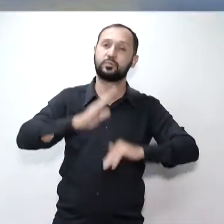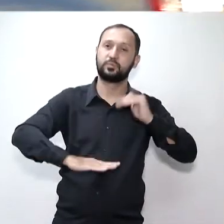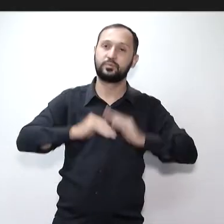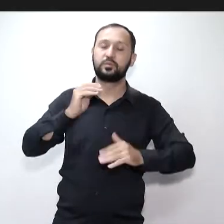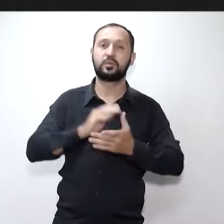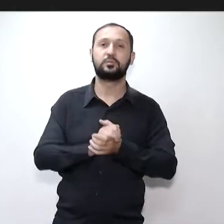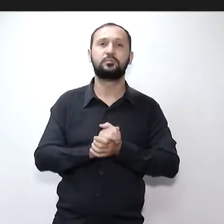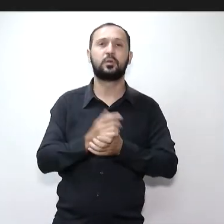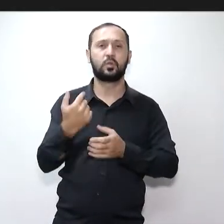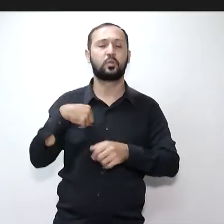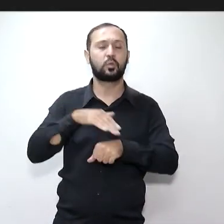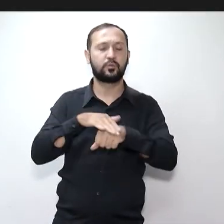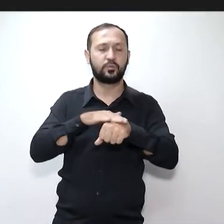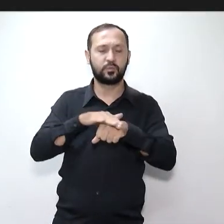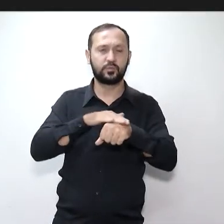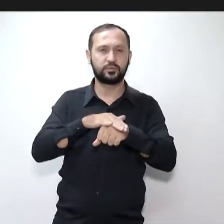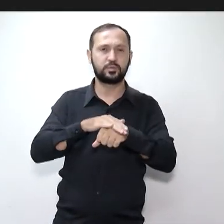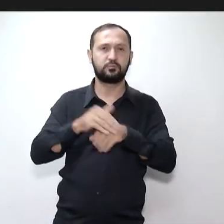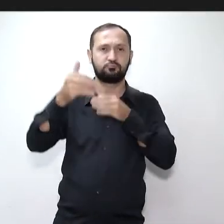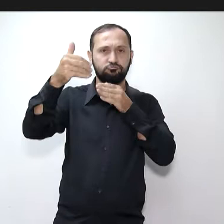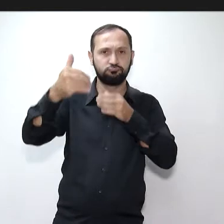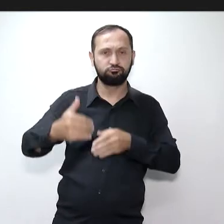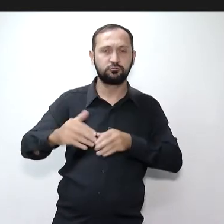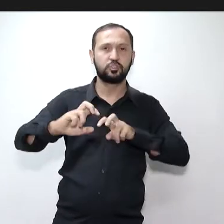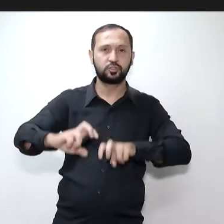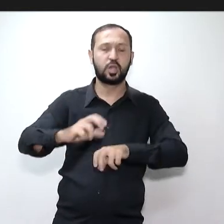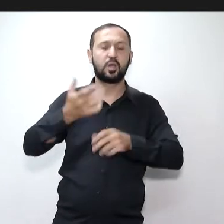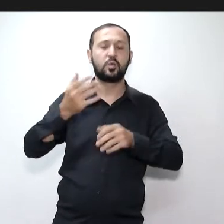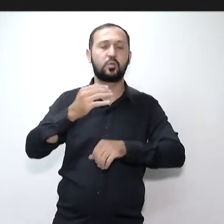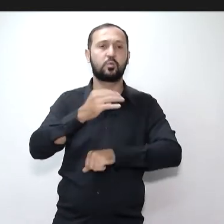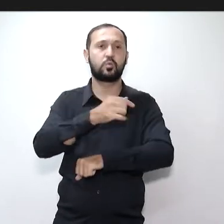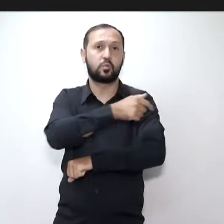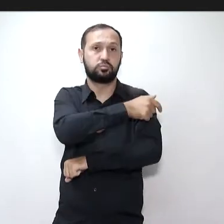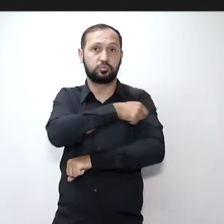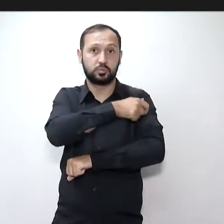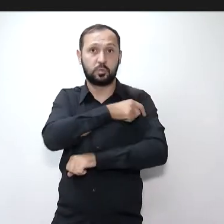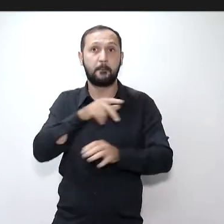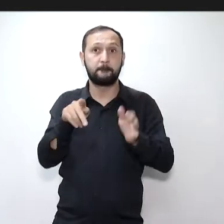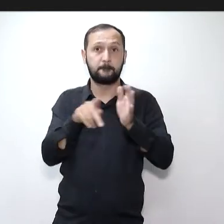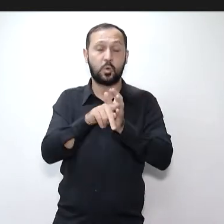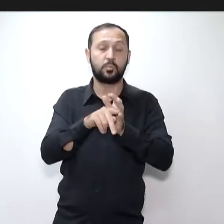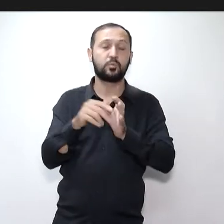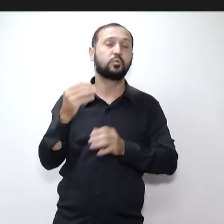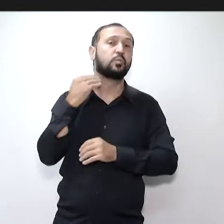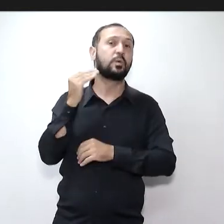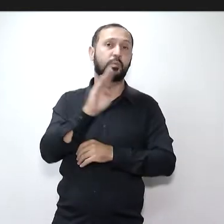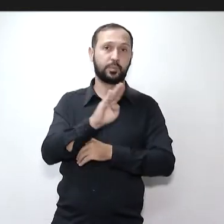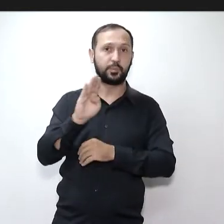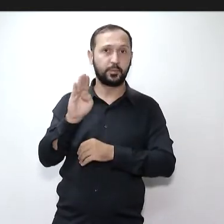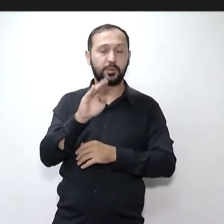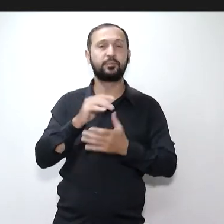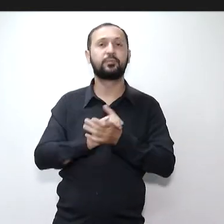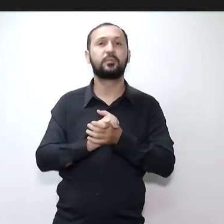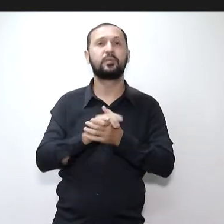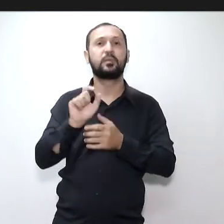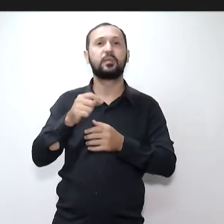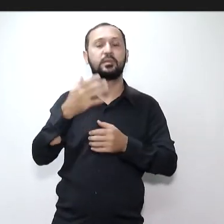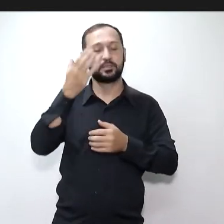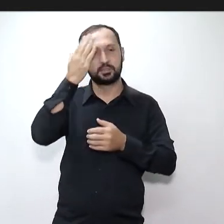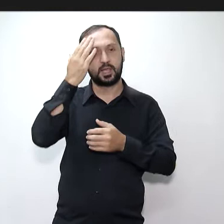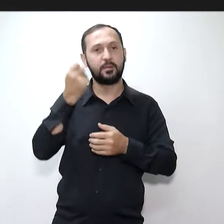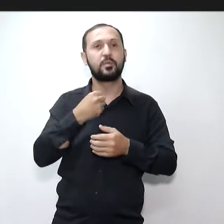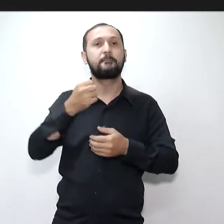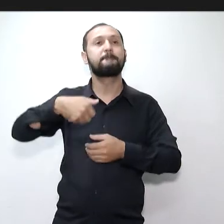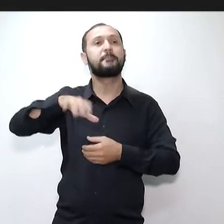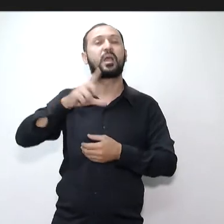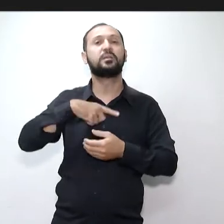servidores. Nós vamos nos reunir já com o superintendente do Banco do Brasil, para que a grande massa